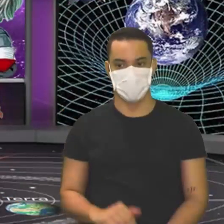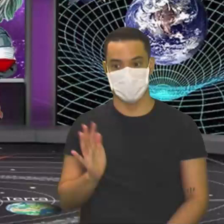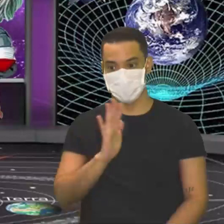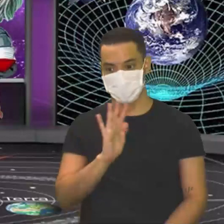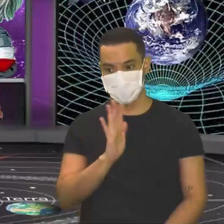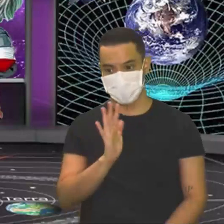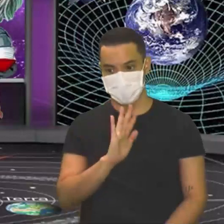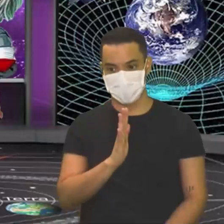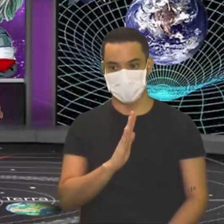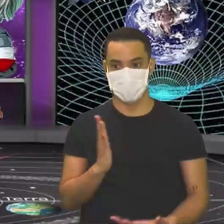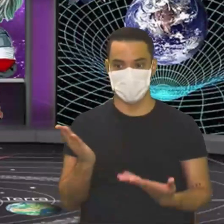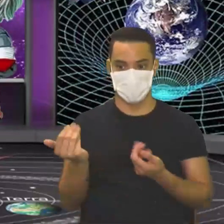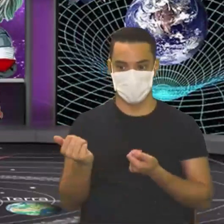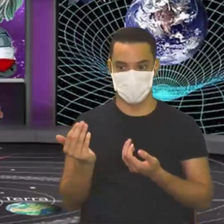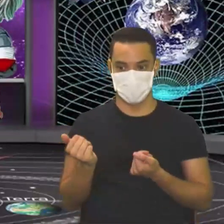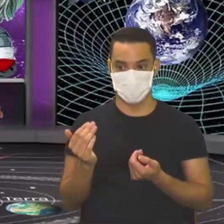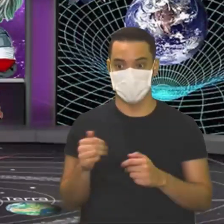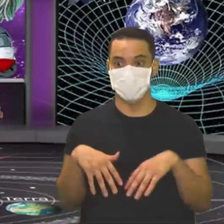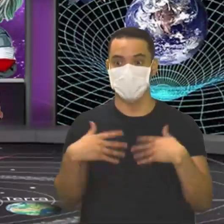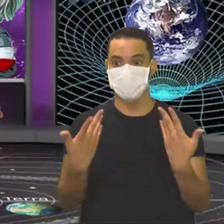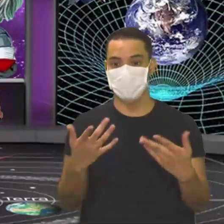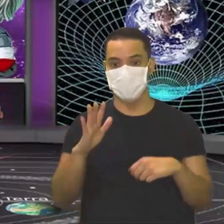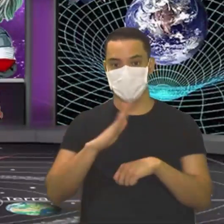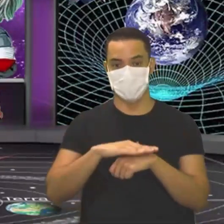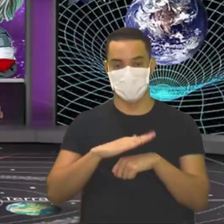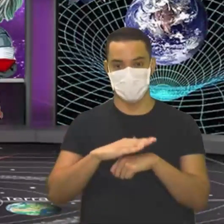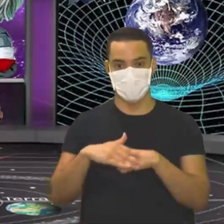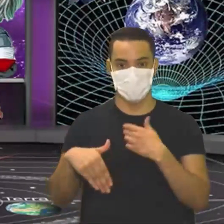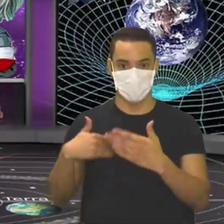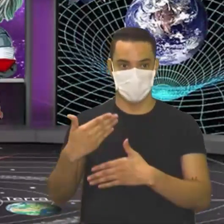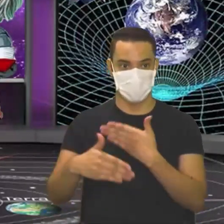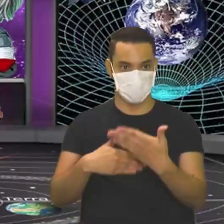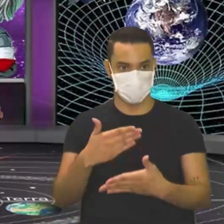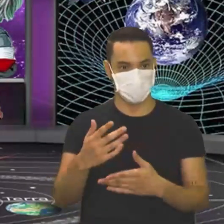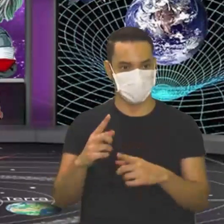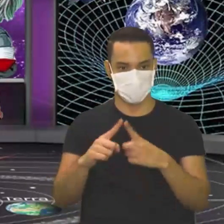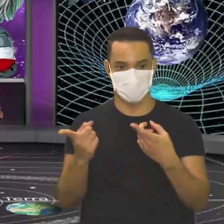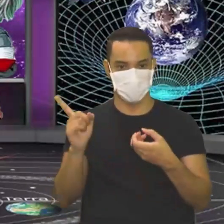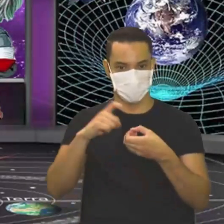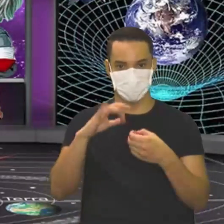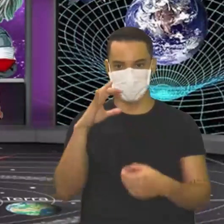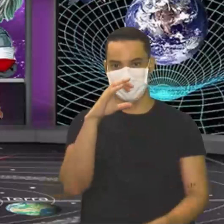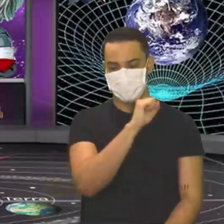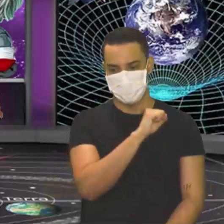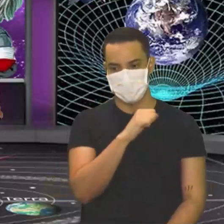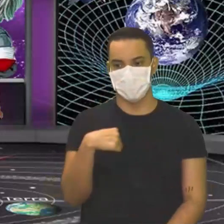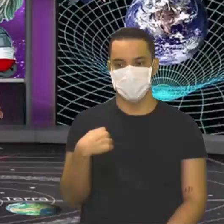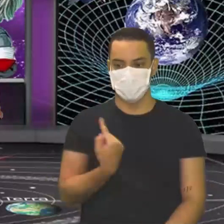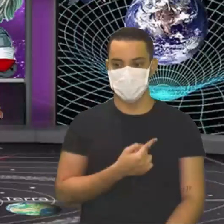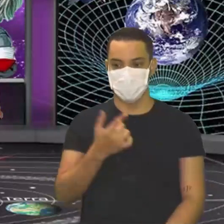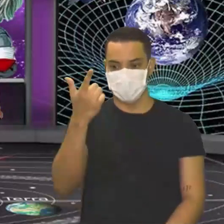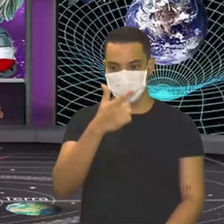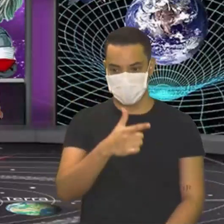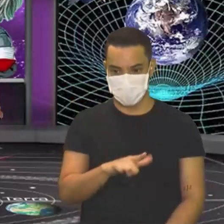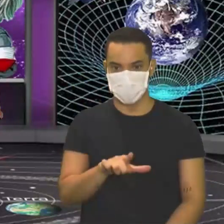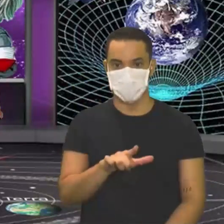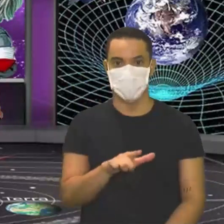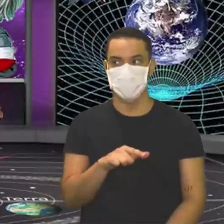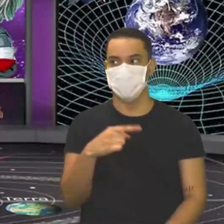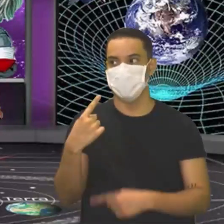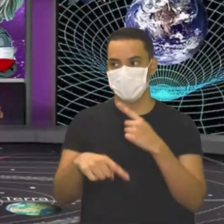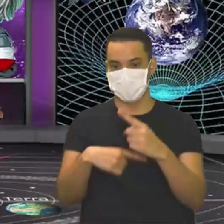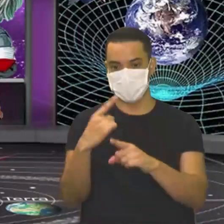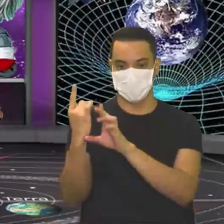Hello, jovens! E aí? Quanto tempo, hein? Só que não. Estamos aí novamente. E depois